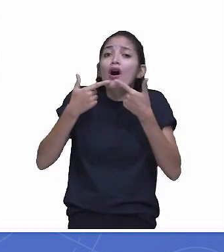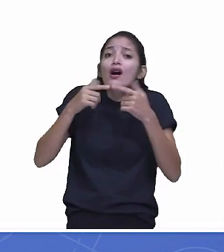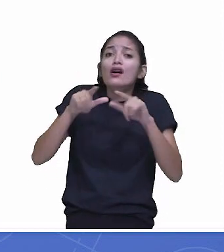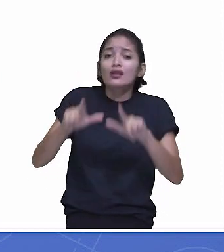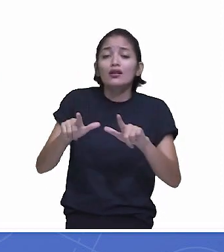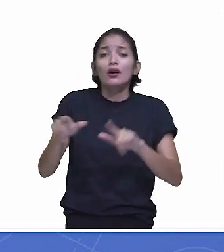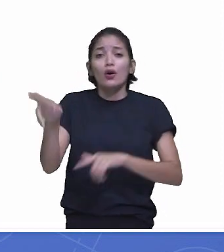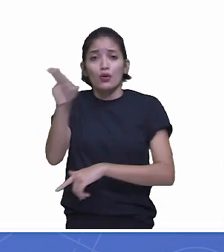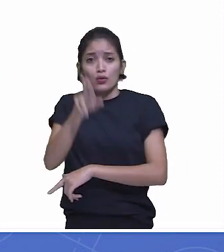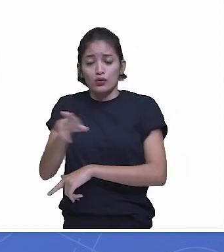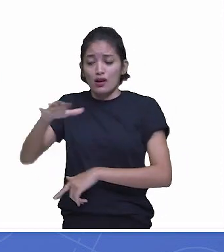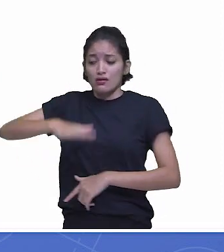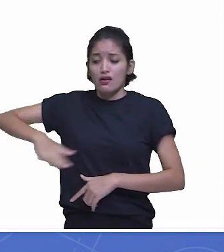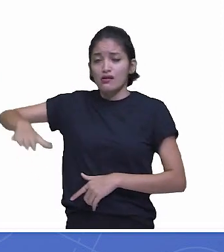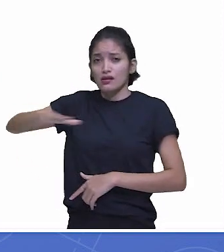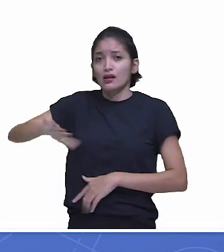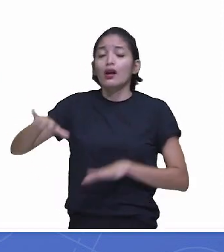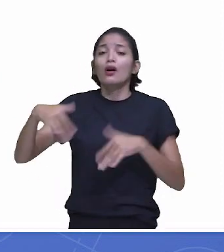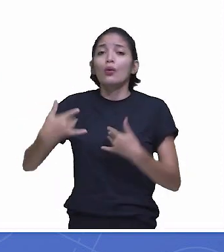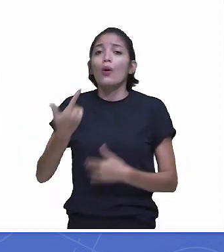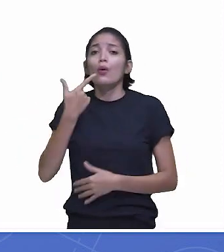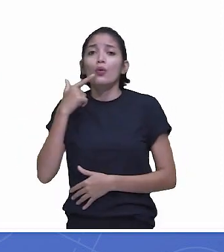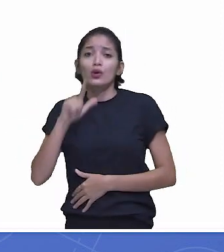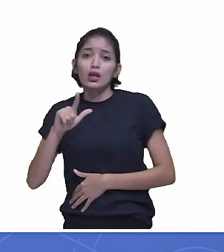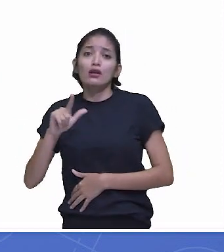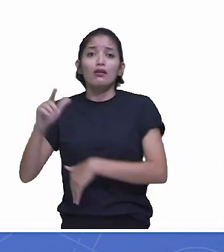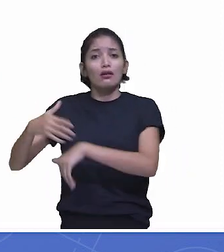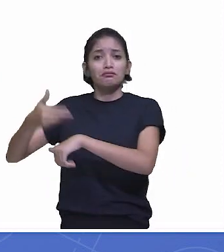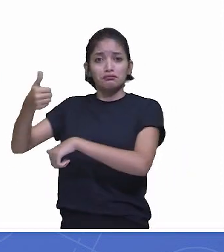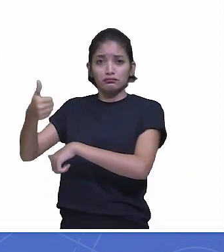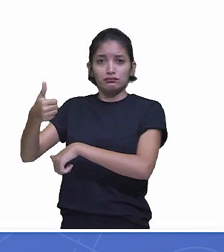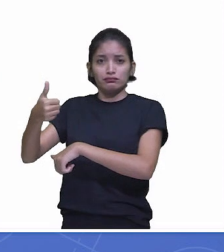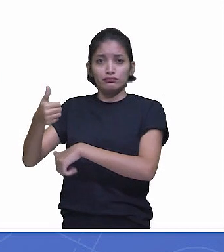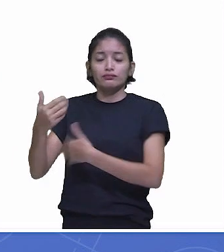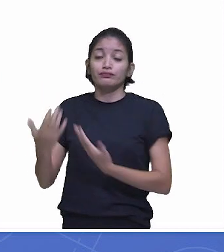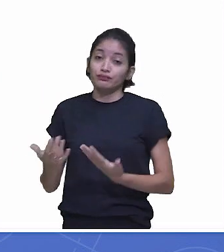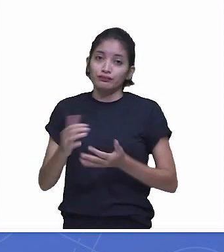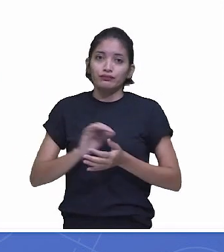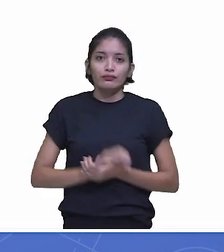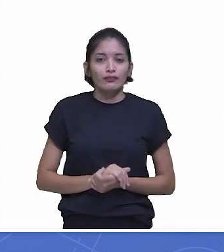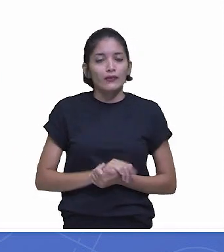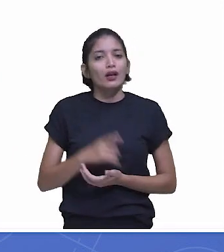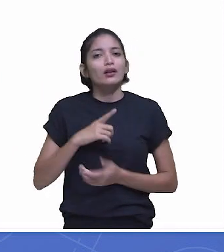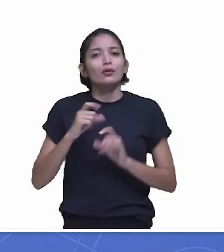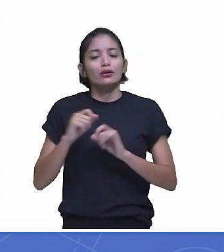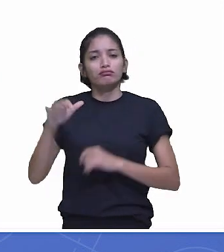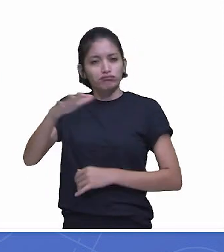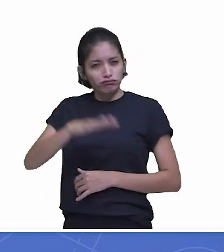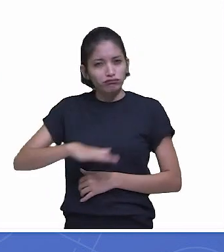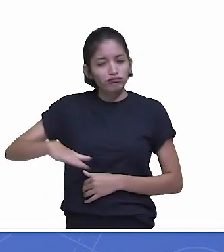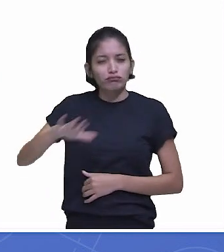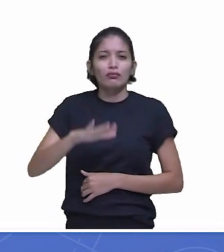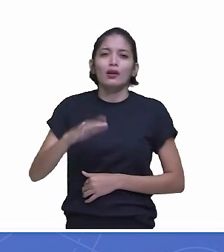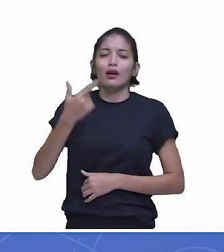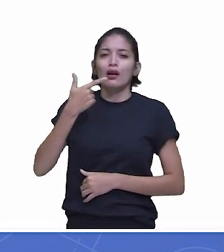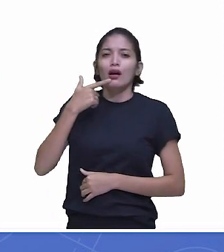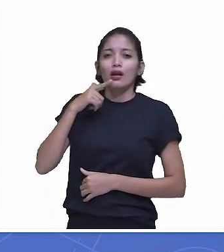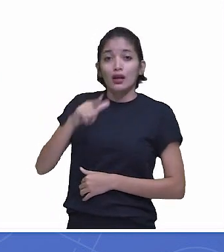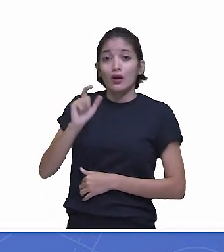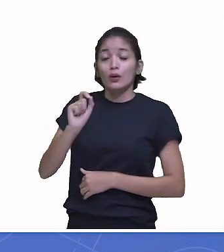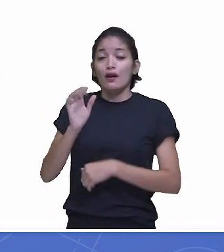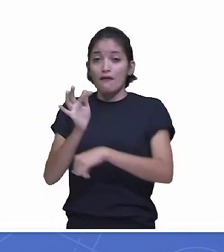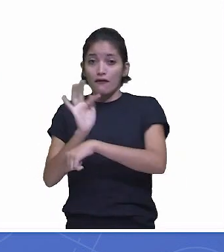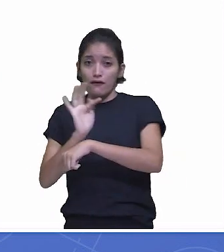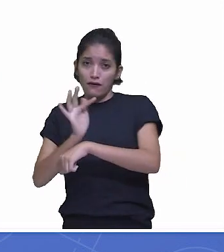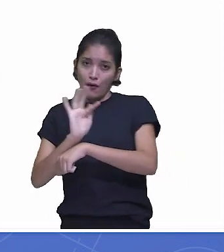utilizada neste meio? Qual língua tem uma preferência lá? Percebam que nós vamos ter um ambiente de linguagem formal.